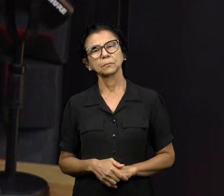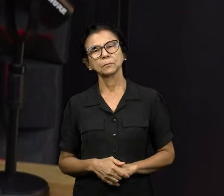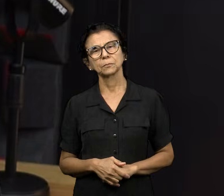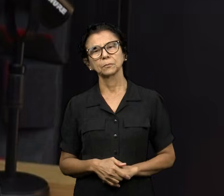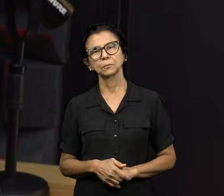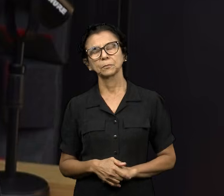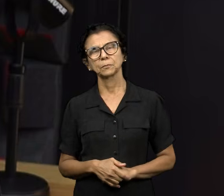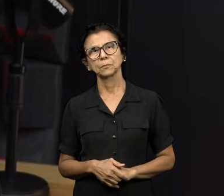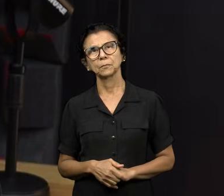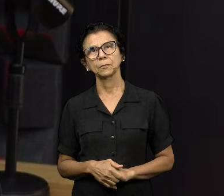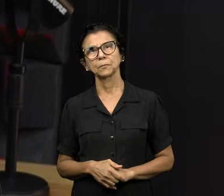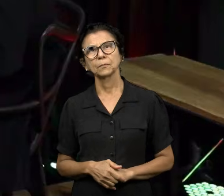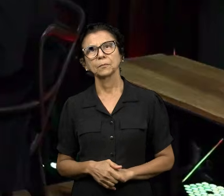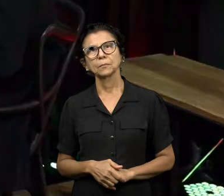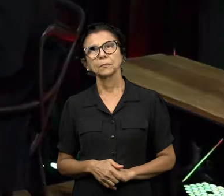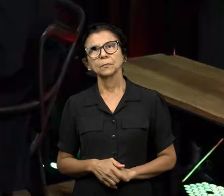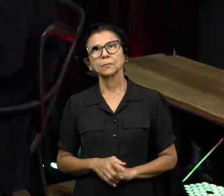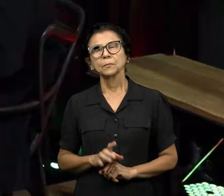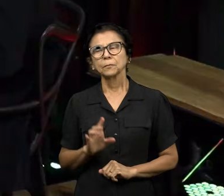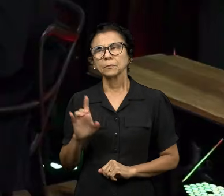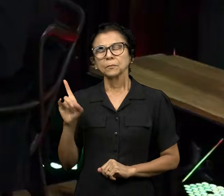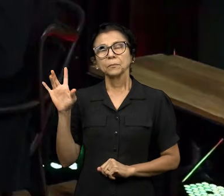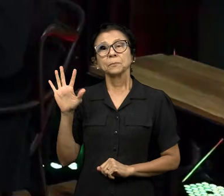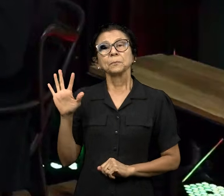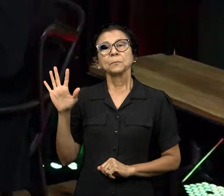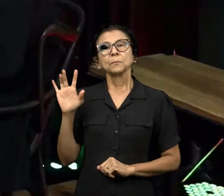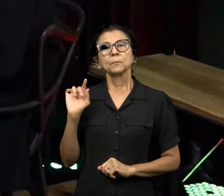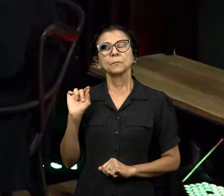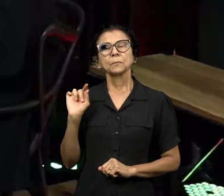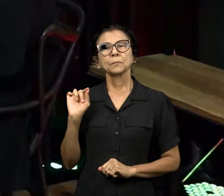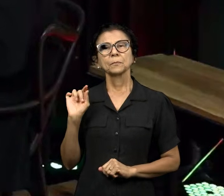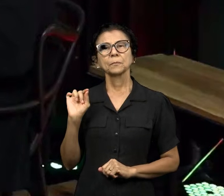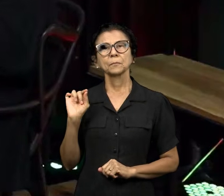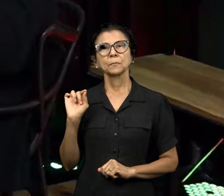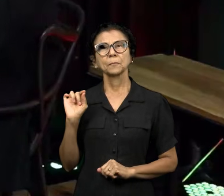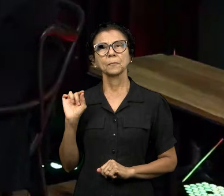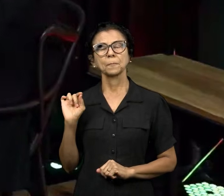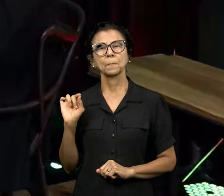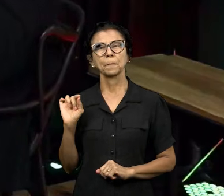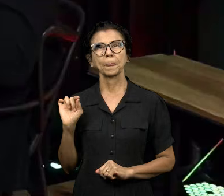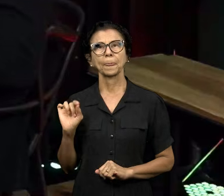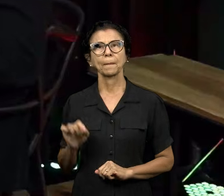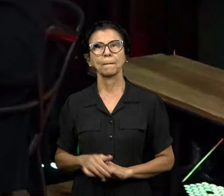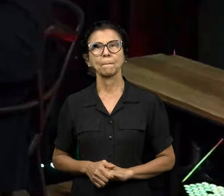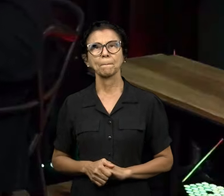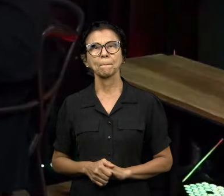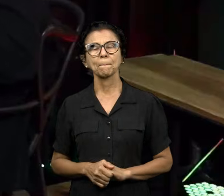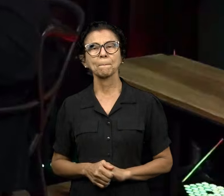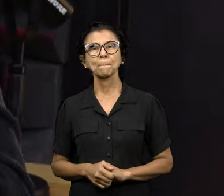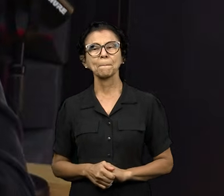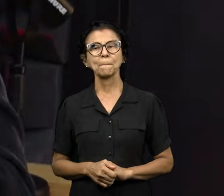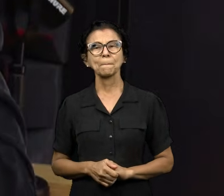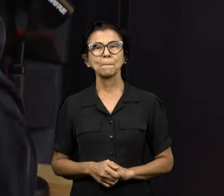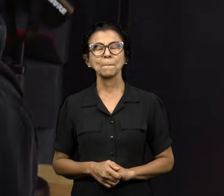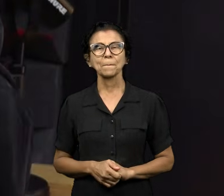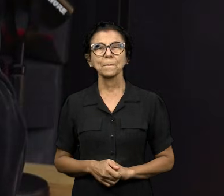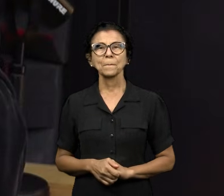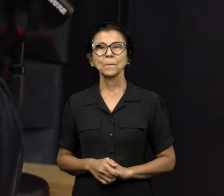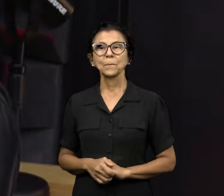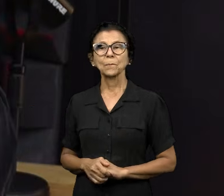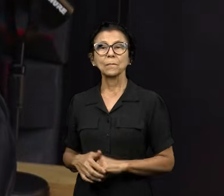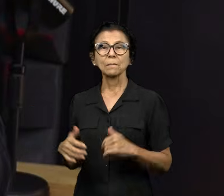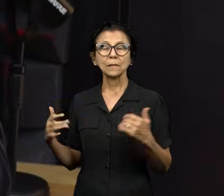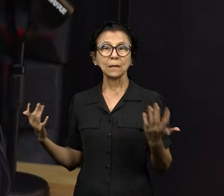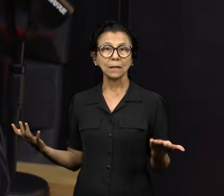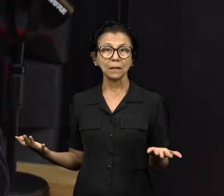o próximo quadro, há um ponto importante também, porque naquele momento ali, qual era o cenário que